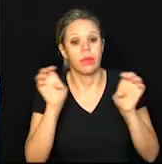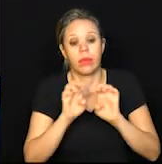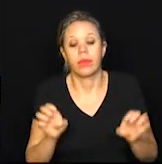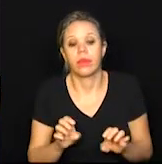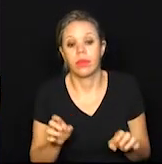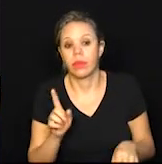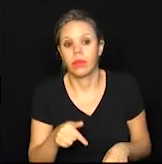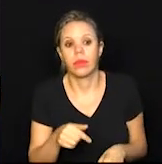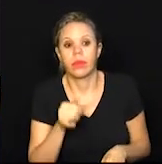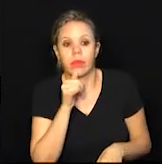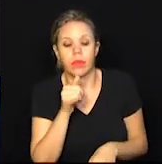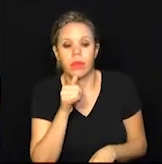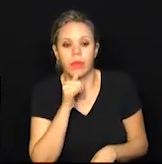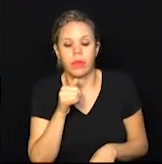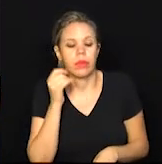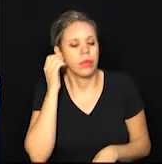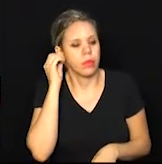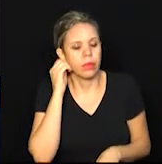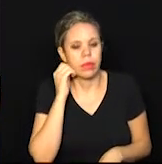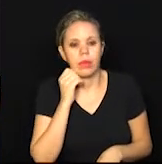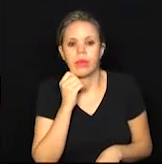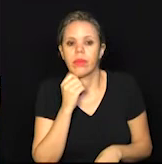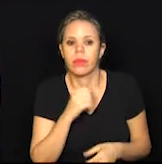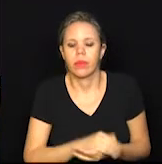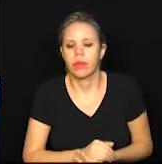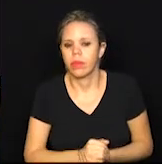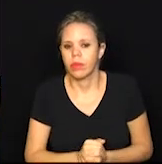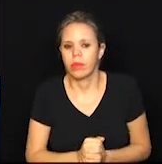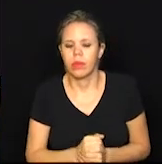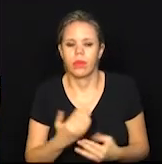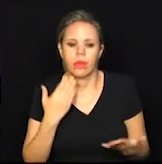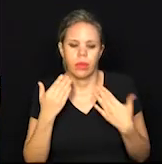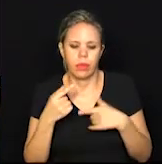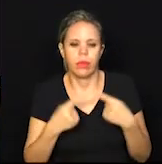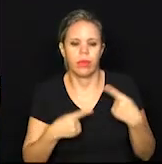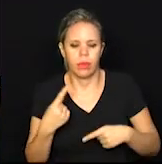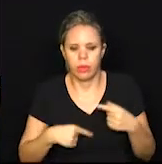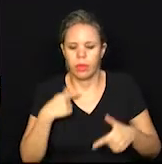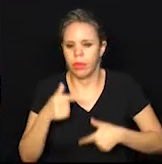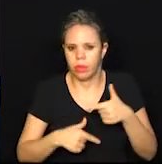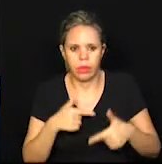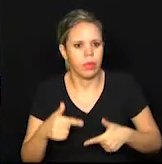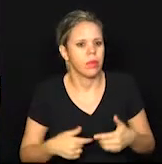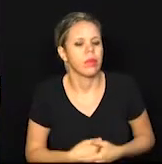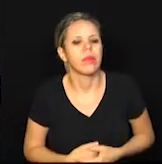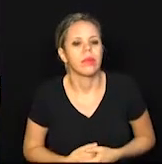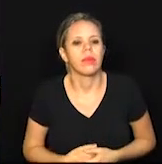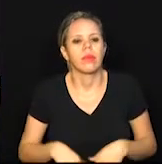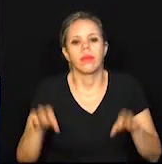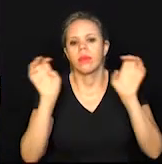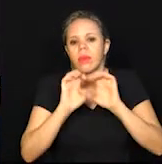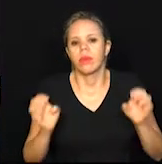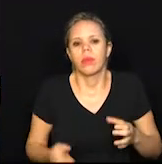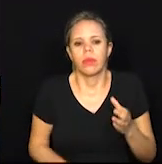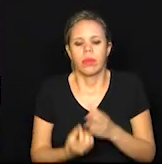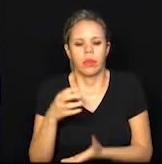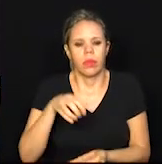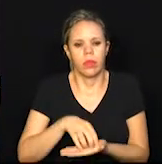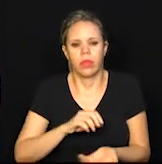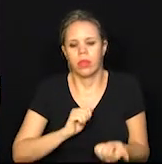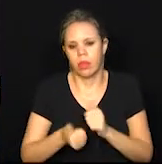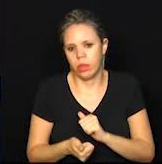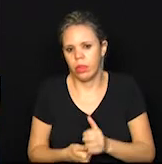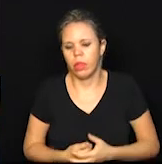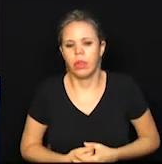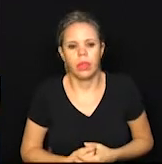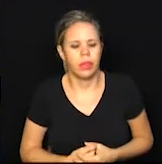que isso aí é algo que vai dar muito, vamos dizer assim, muita discussão, muito trabalho, a estruturação de uma fundação esportiva,